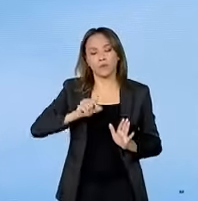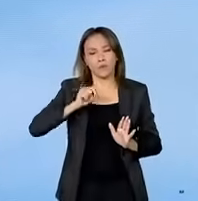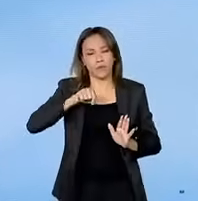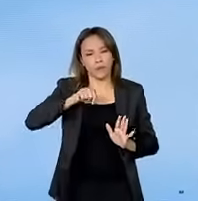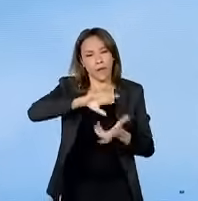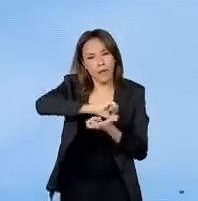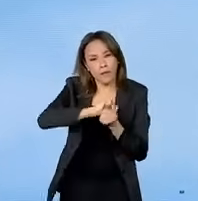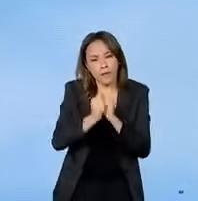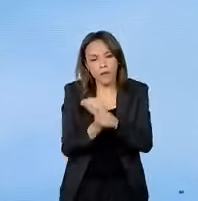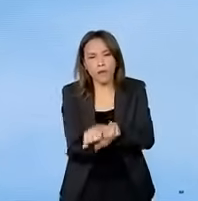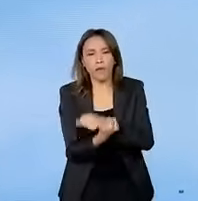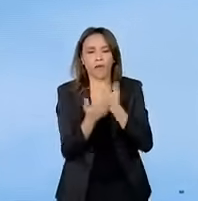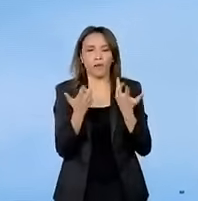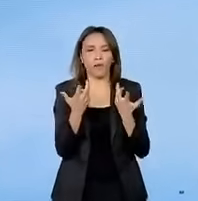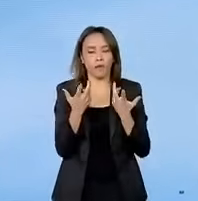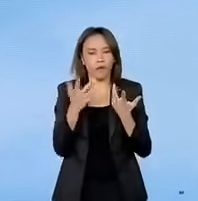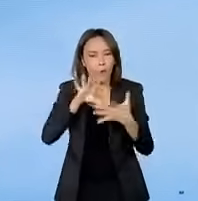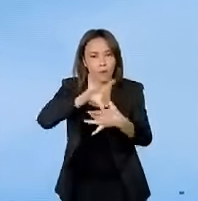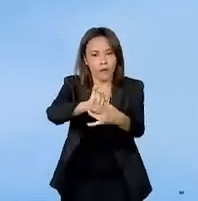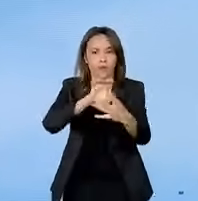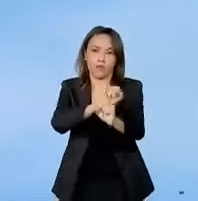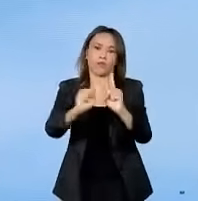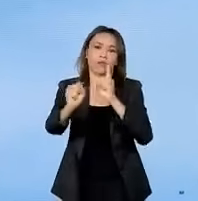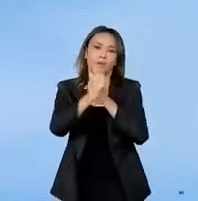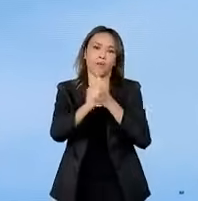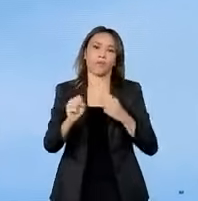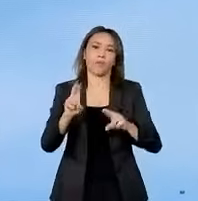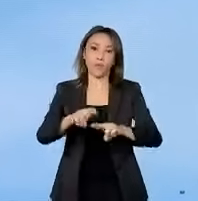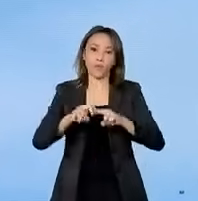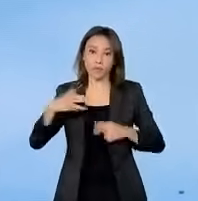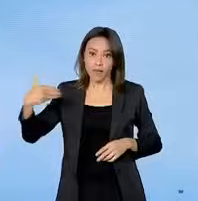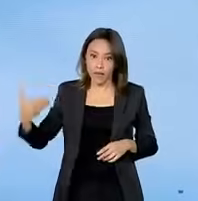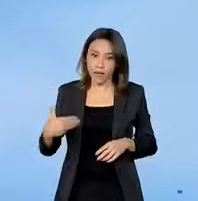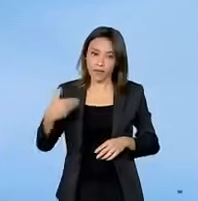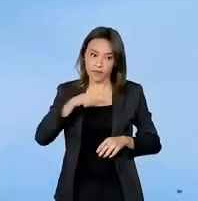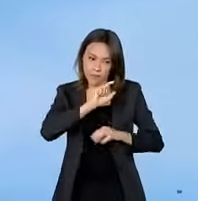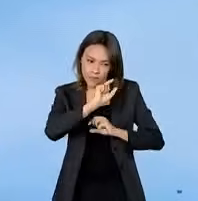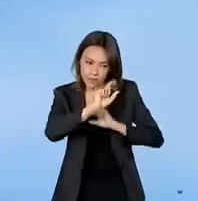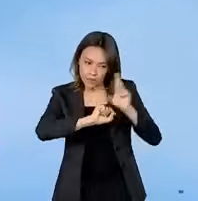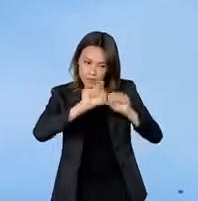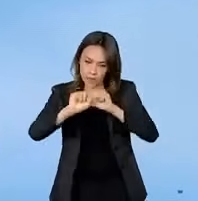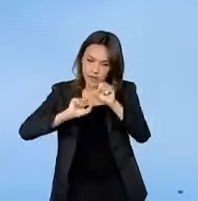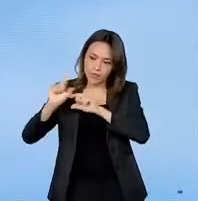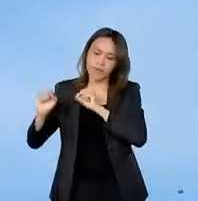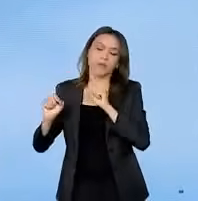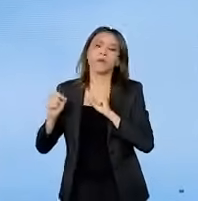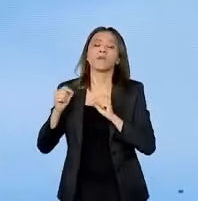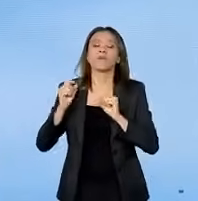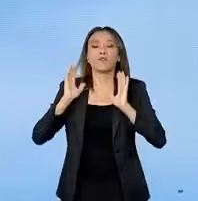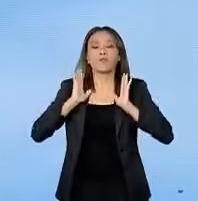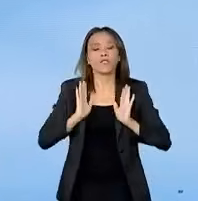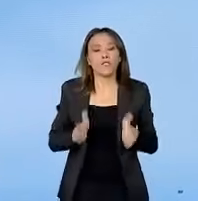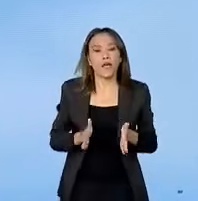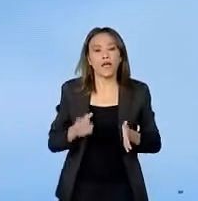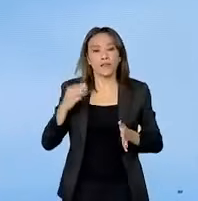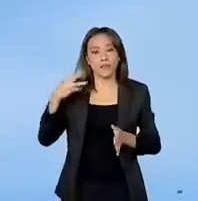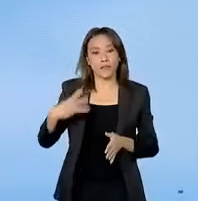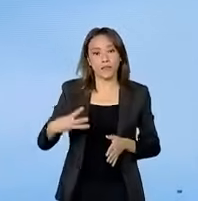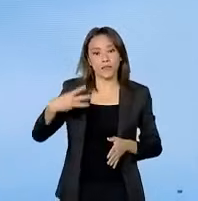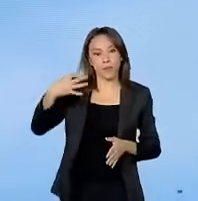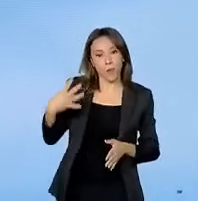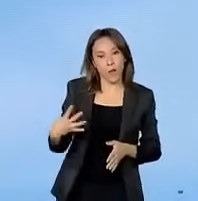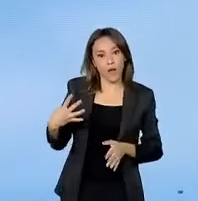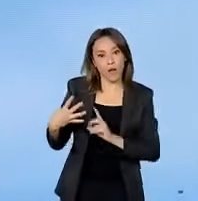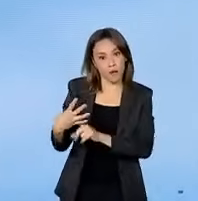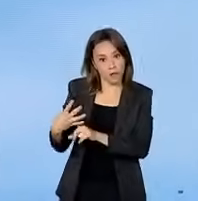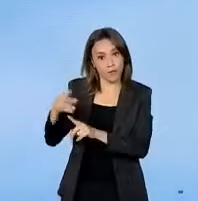dos imóveis e habitação social. Assim, nessa seleção do Minha Casa Minha Vida Entidade, foram selecionados 34 imóveis